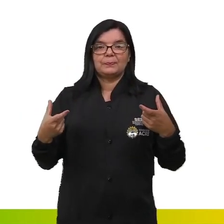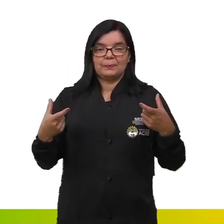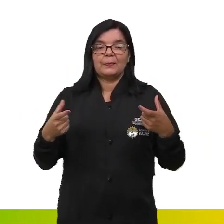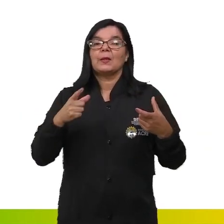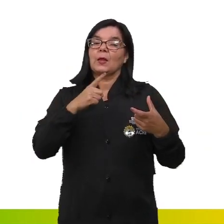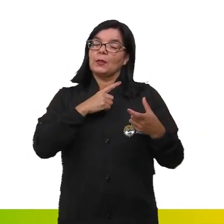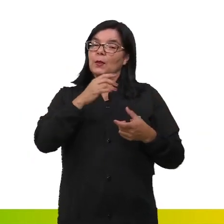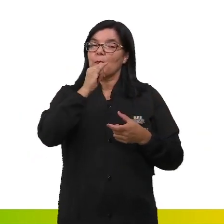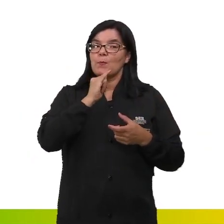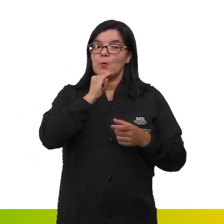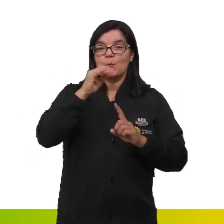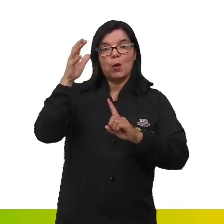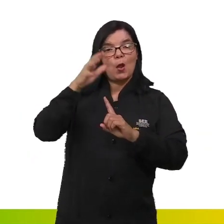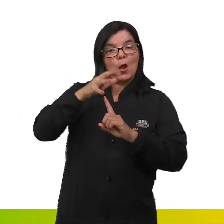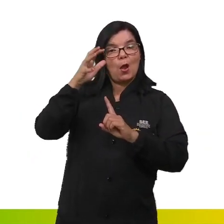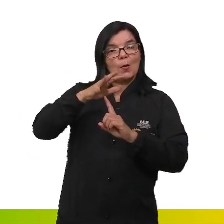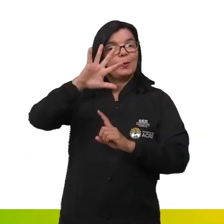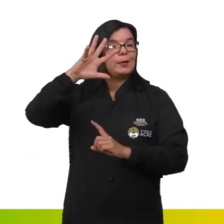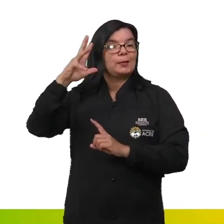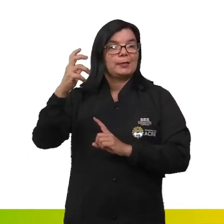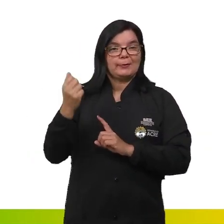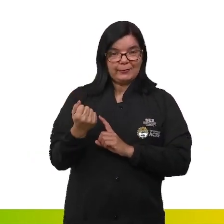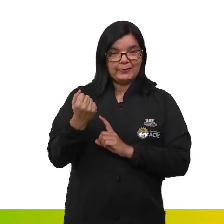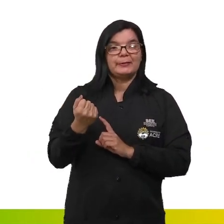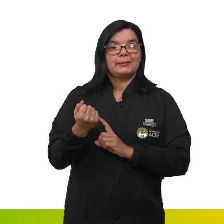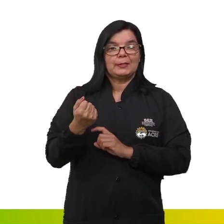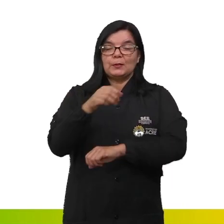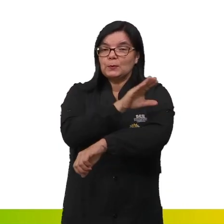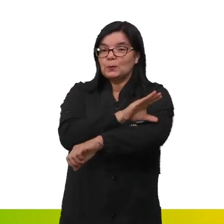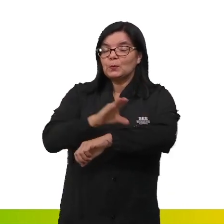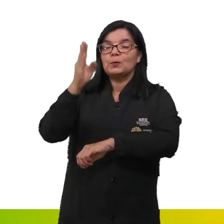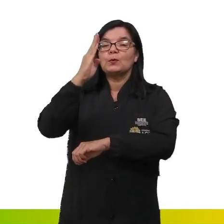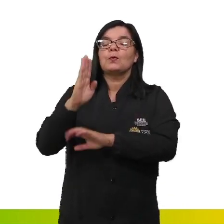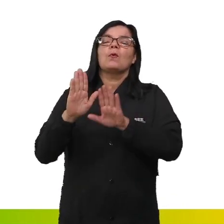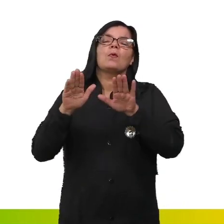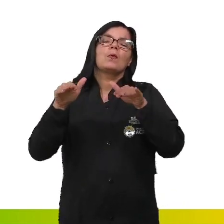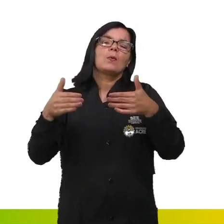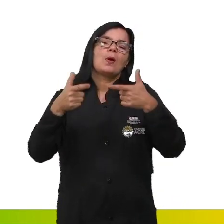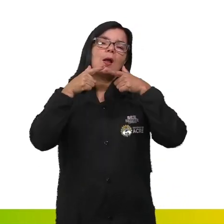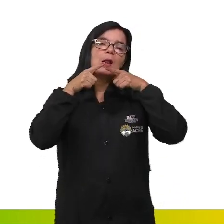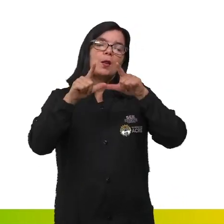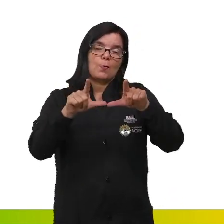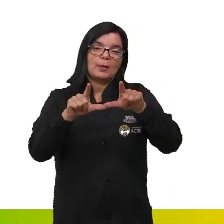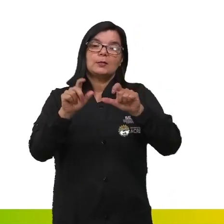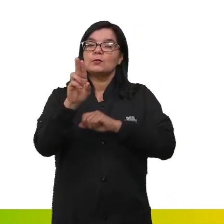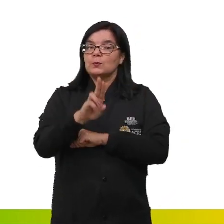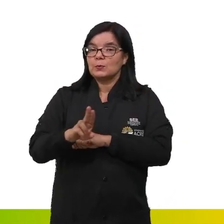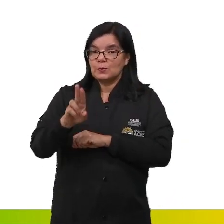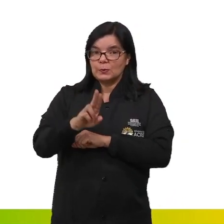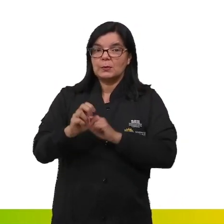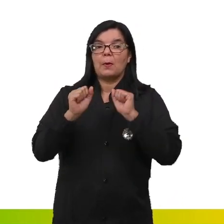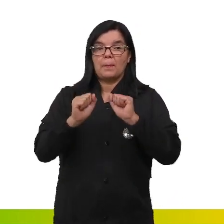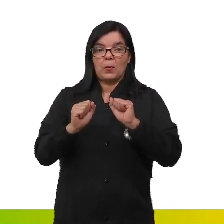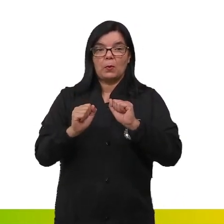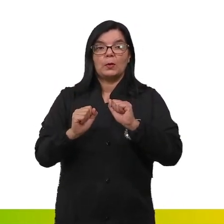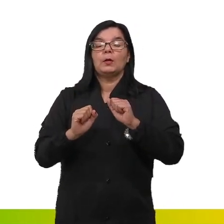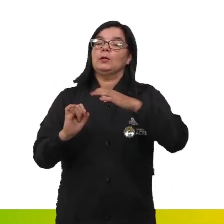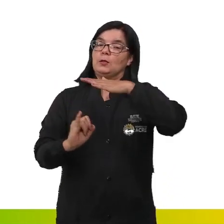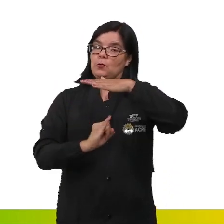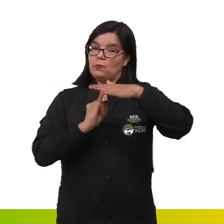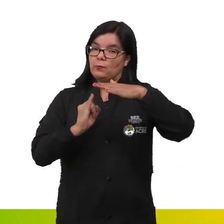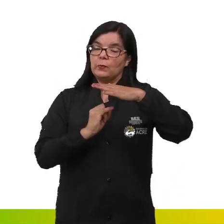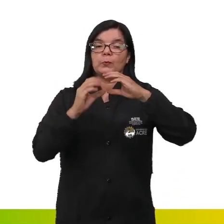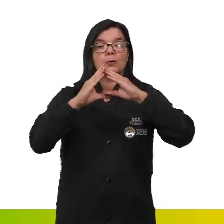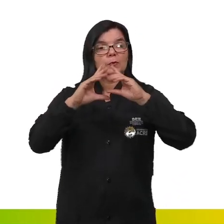tenho como exemplo a influência africana na cultura brasileira. Qual a linguagem esperada? Ela tem que ser informativa e